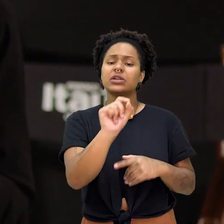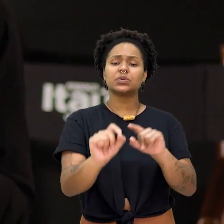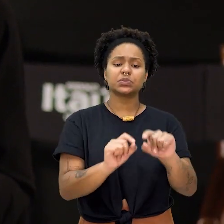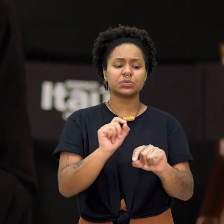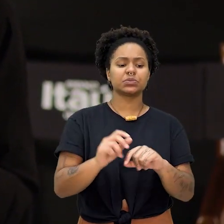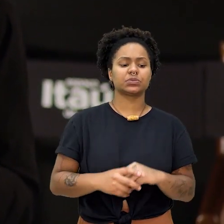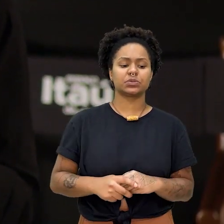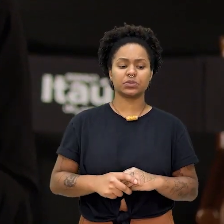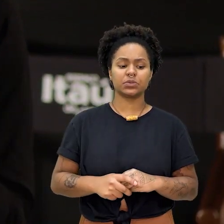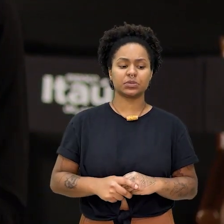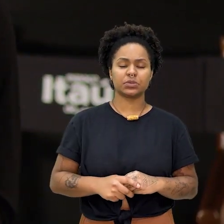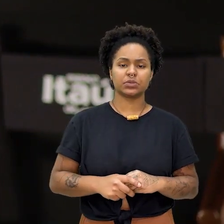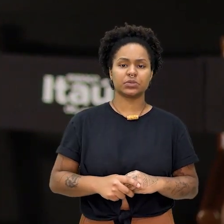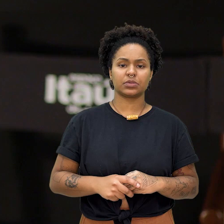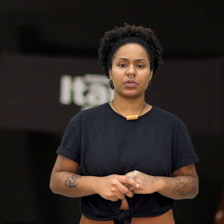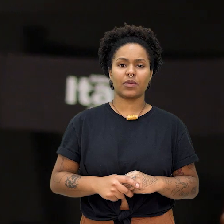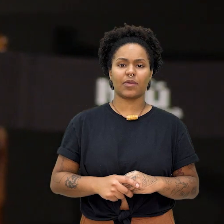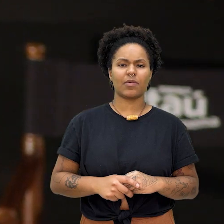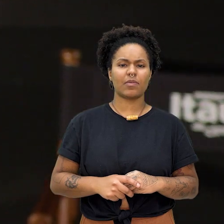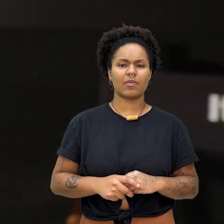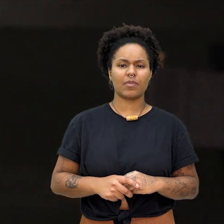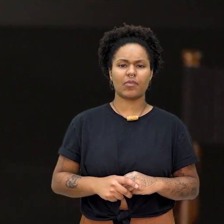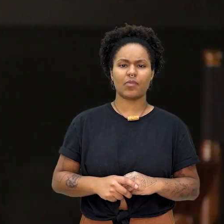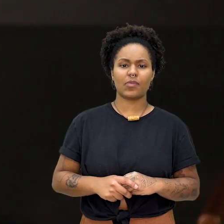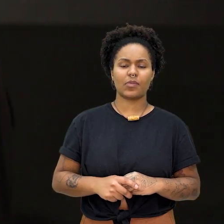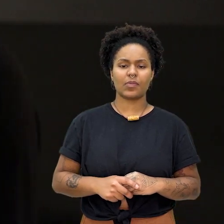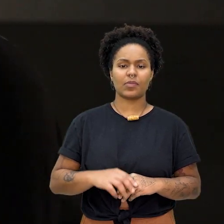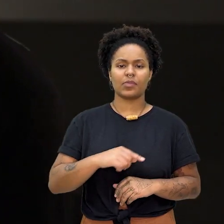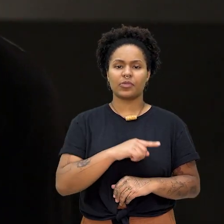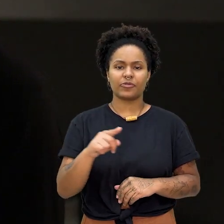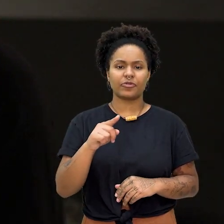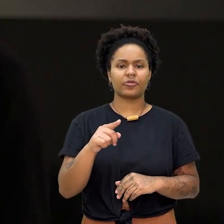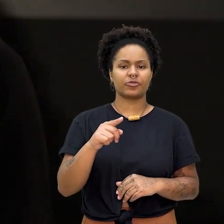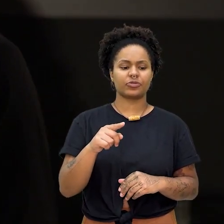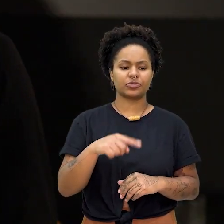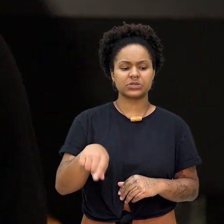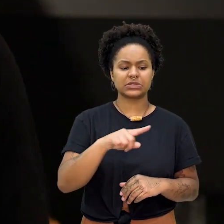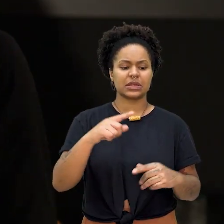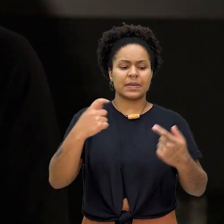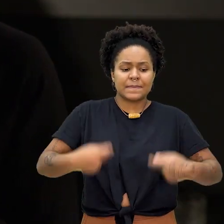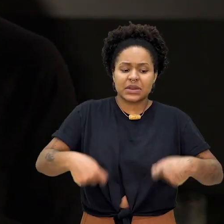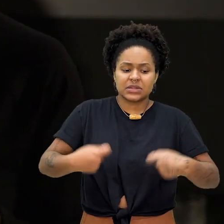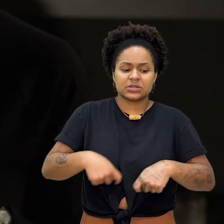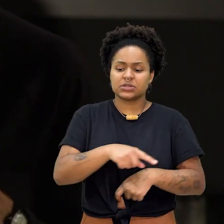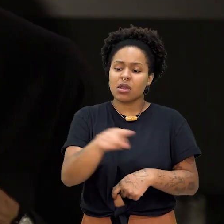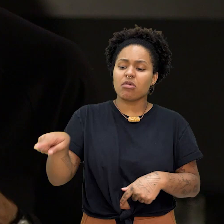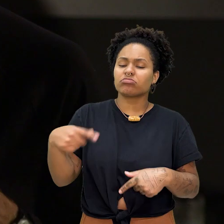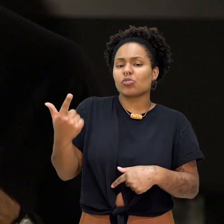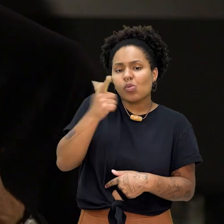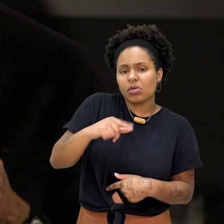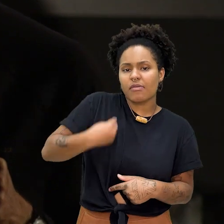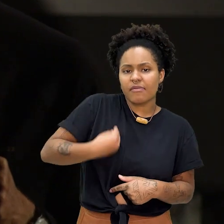que houver para vocês o necessário para a